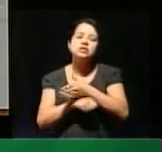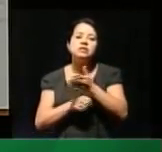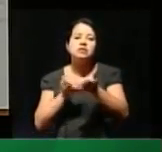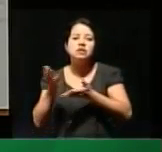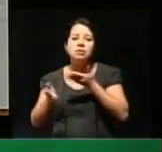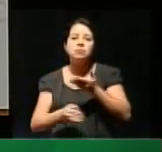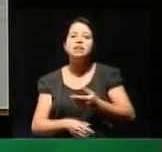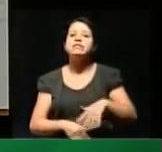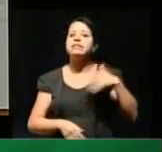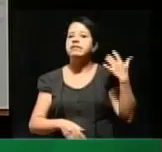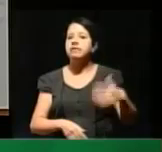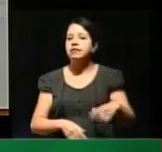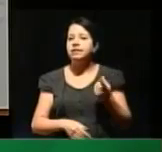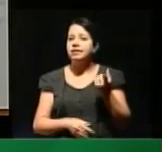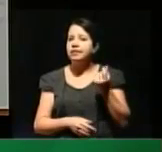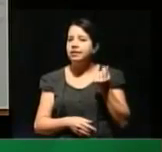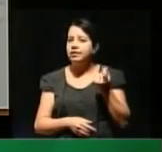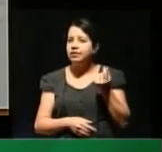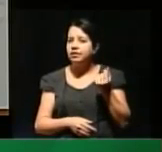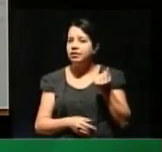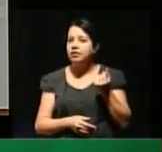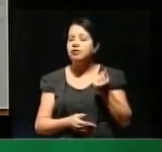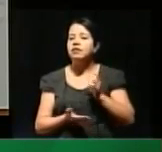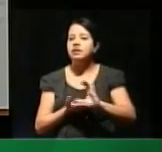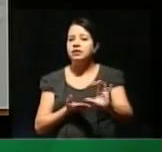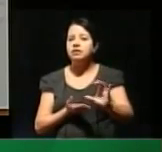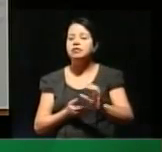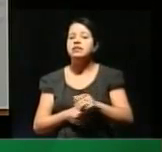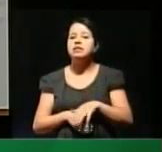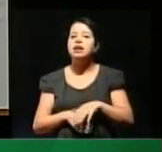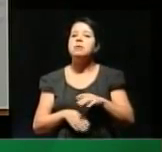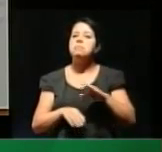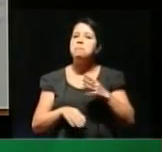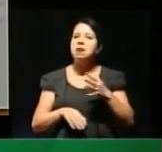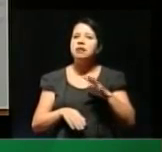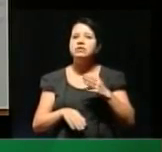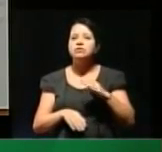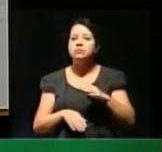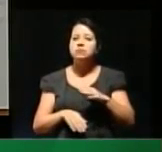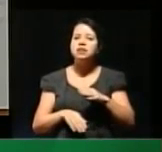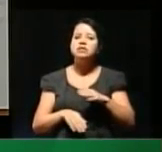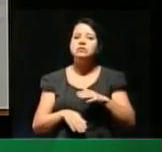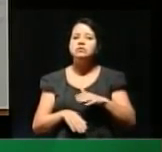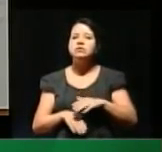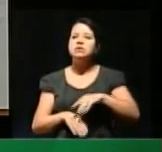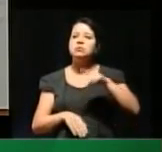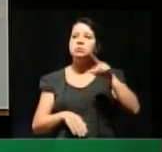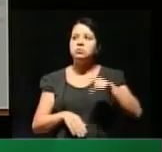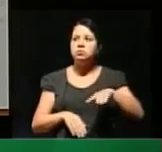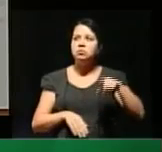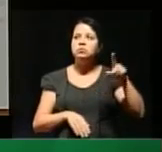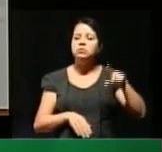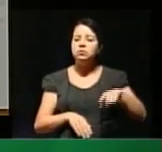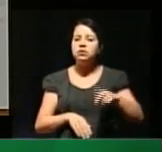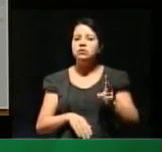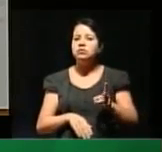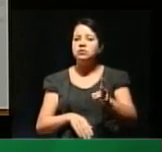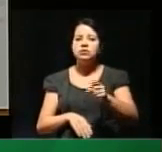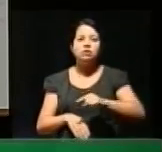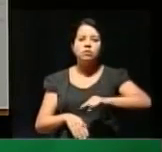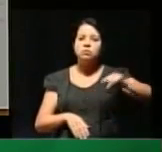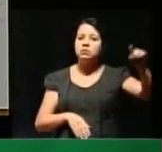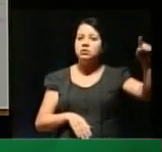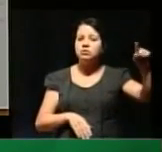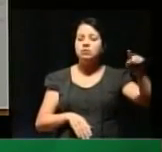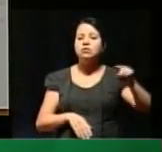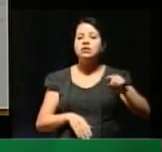Na verdade, ele está se mantendo no mesmo nível já há alguns anos. Vocês podem olhar ali e ver que a proporção não aumentou. Então, a região